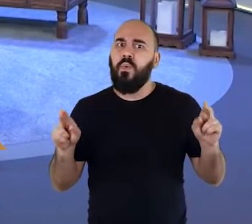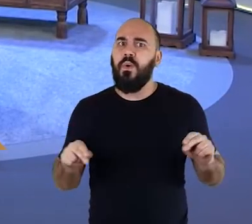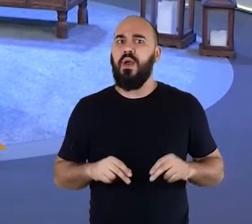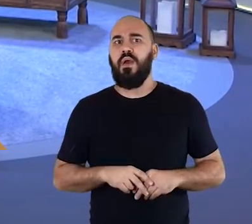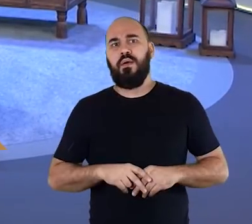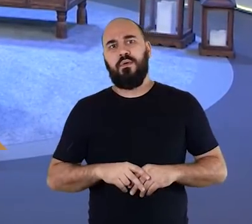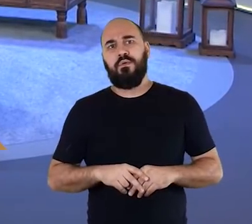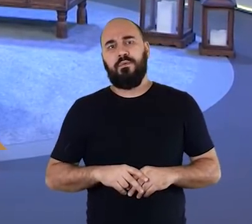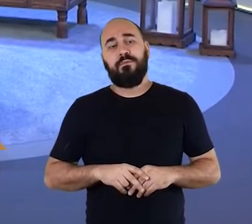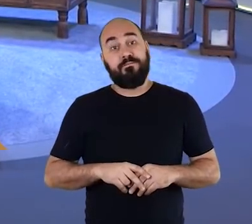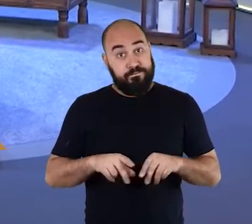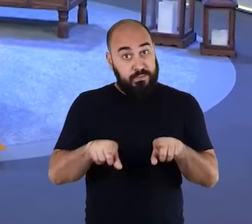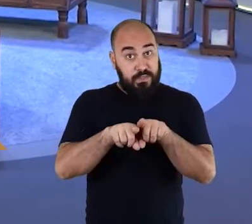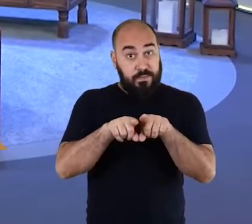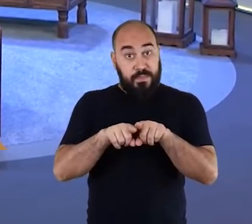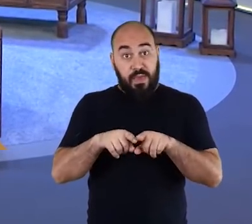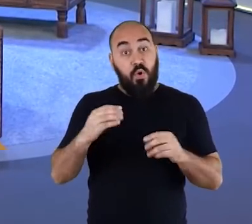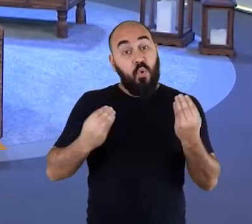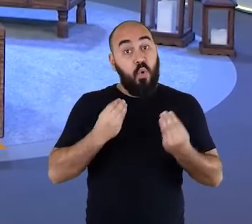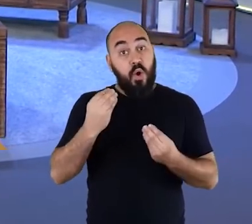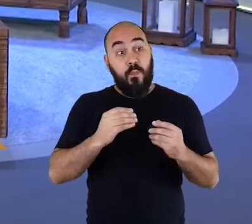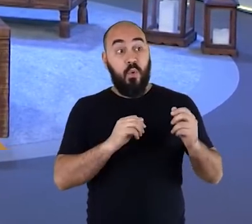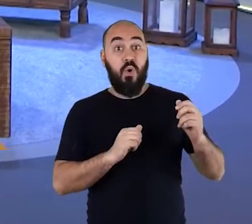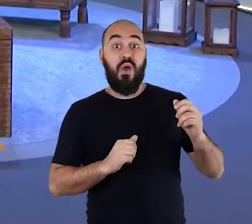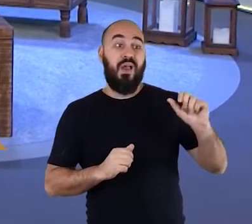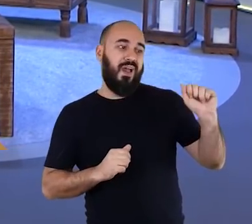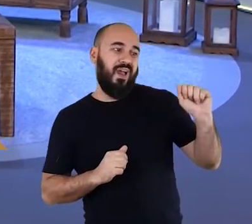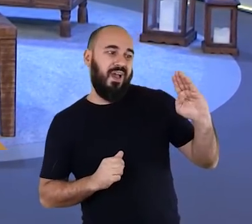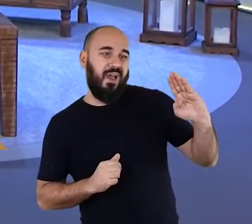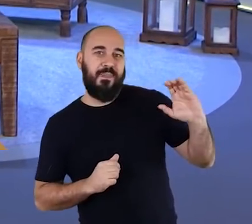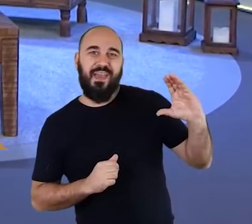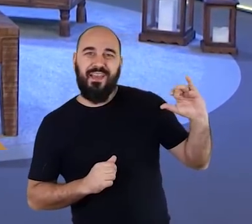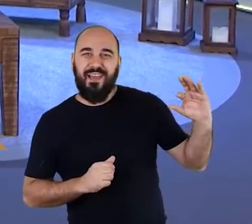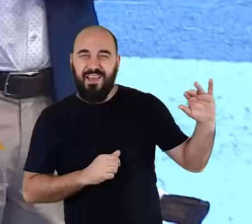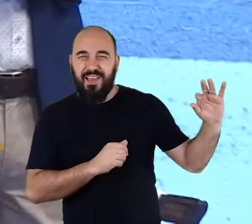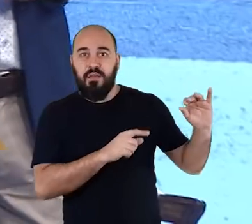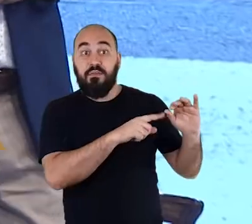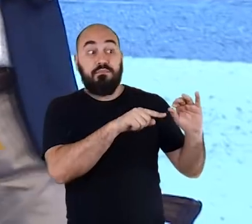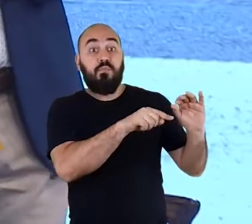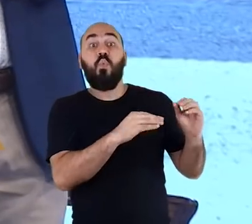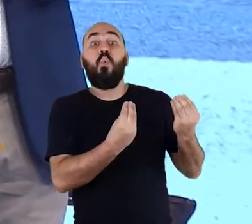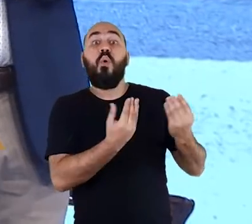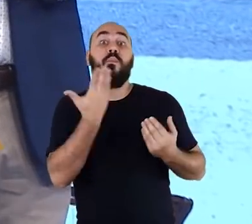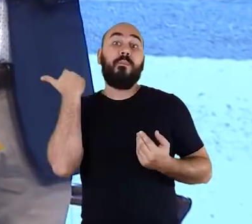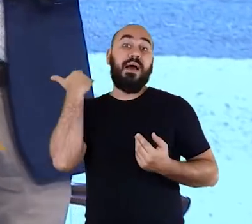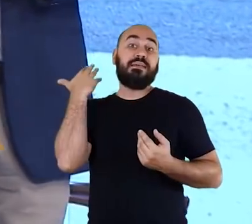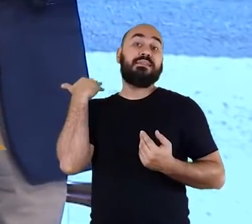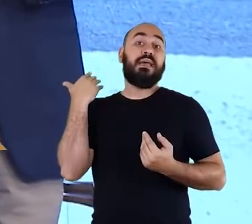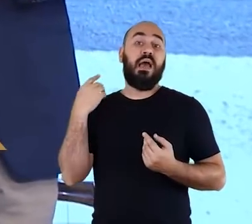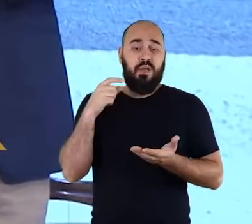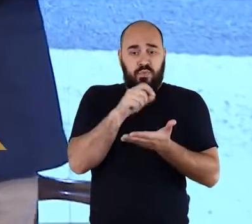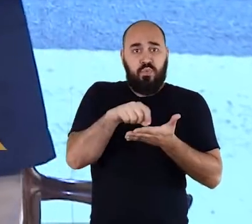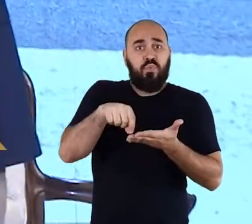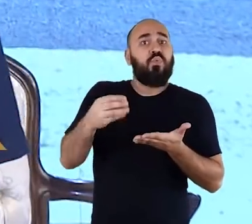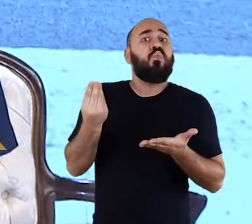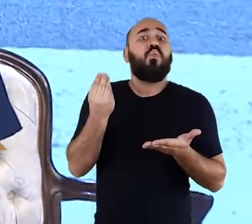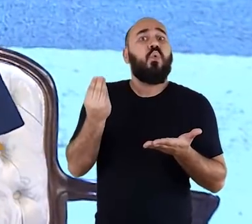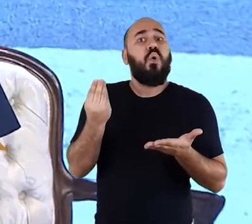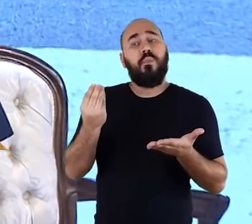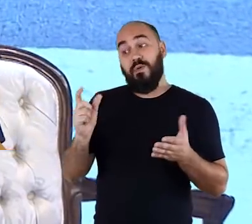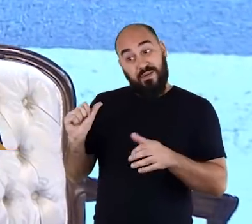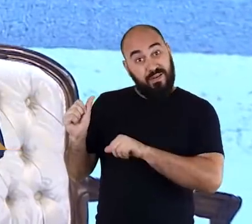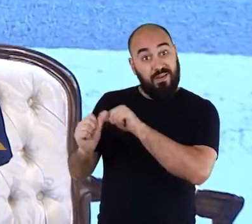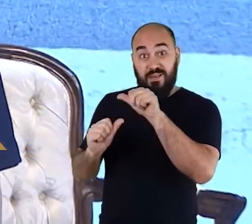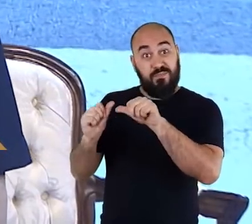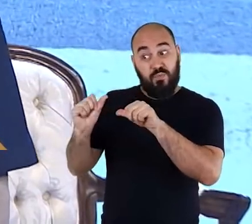e evolução do alfabeto, como ele era no passado. A pedra moabita, ou pedra de Mecha, como